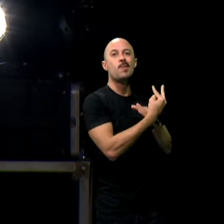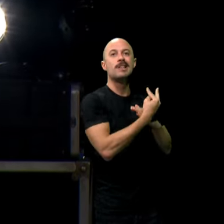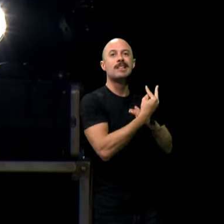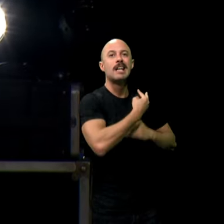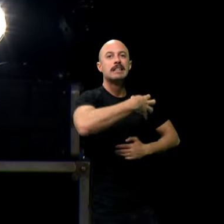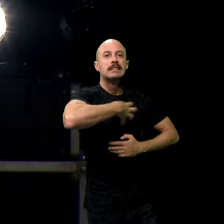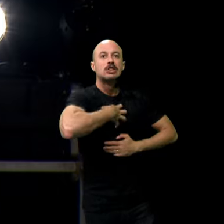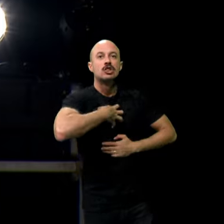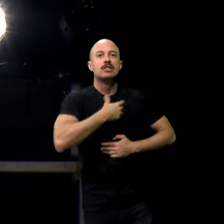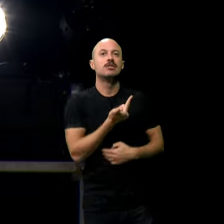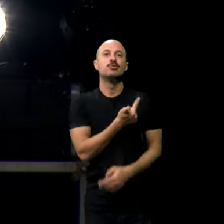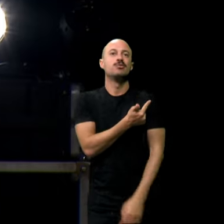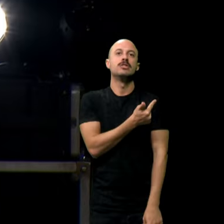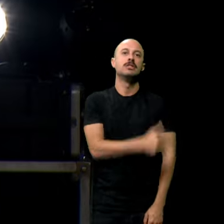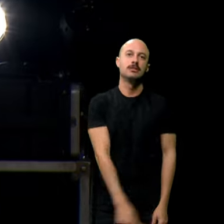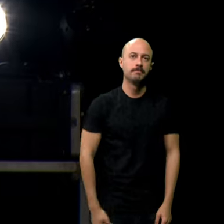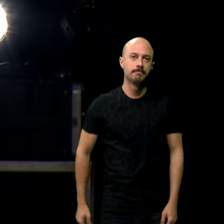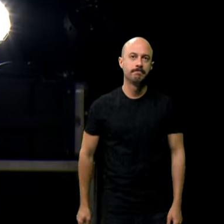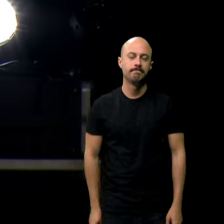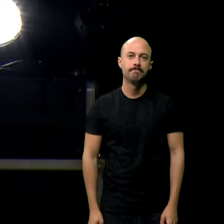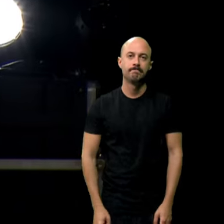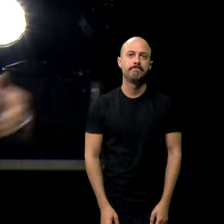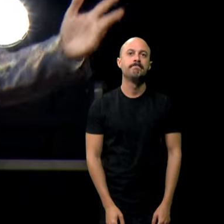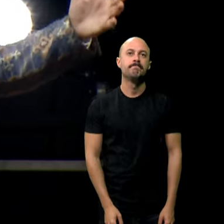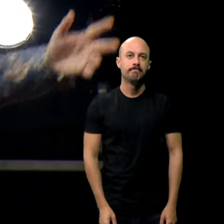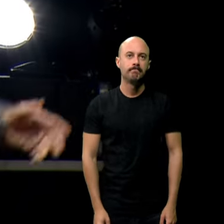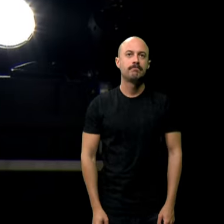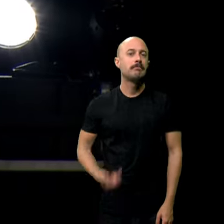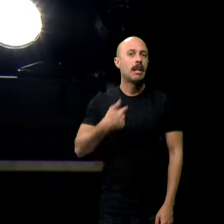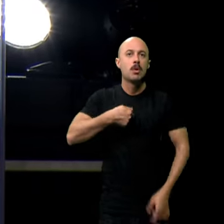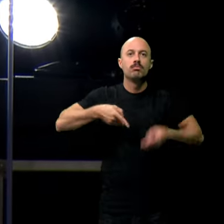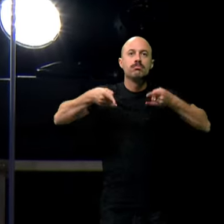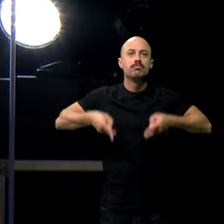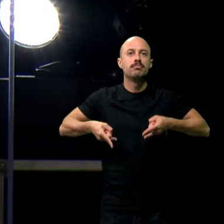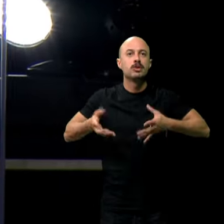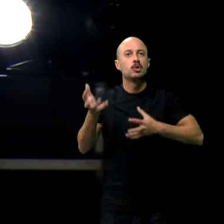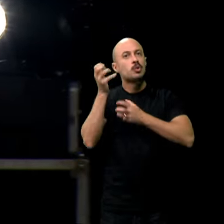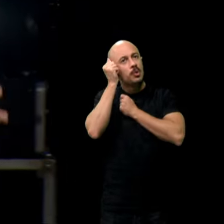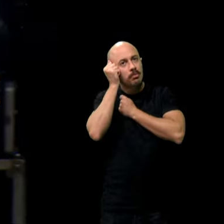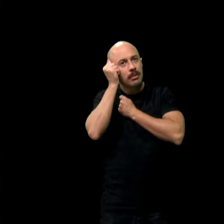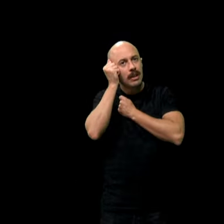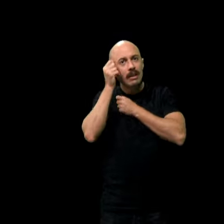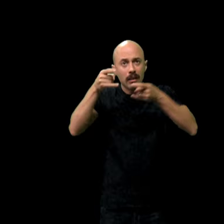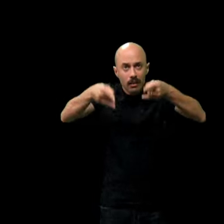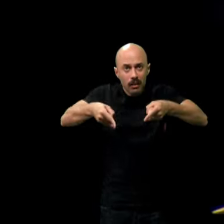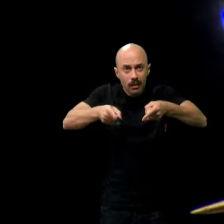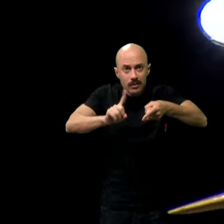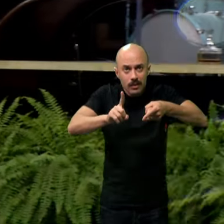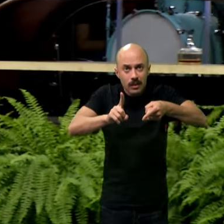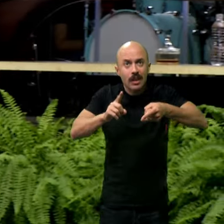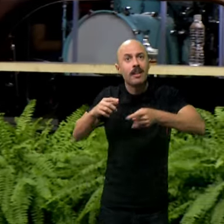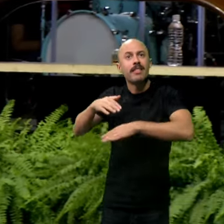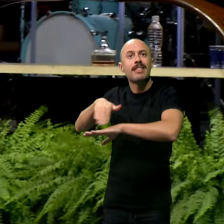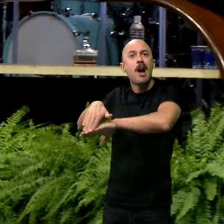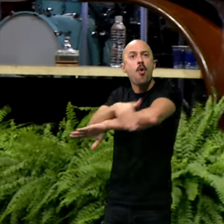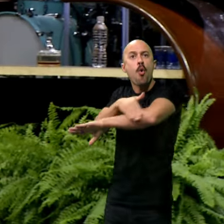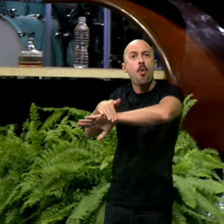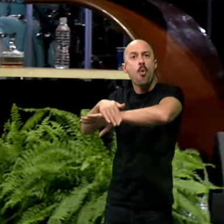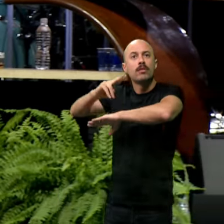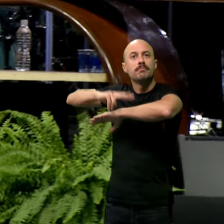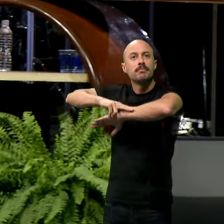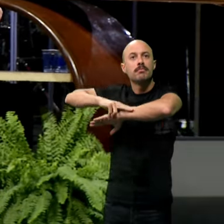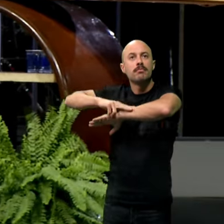num hogar desfeito. Dormi muitas vezes na rua, pedi na